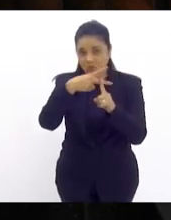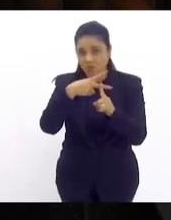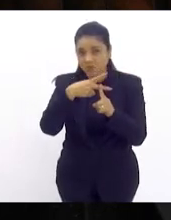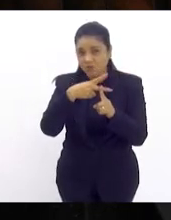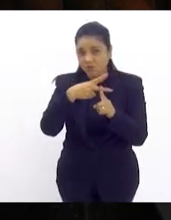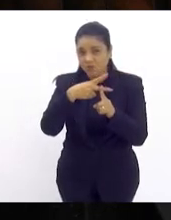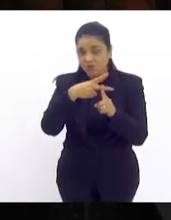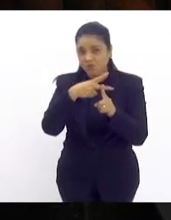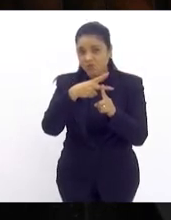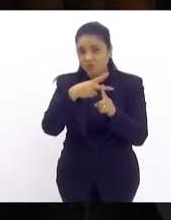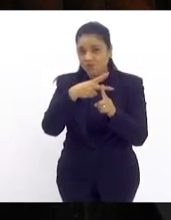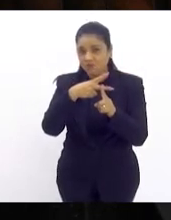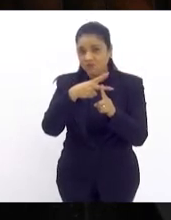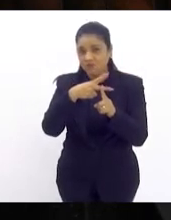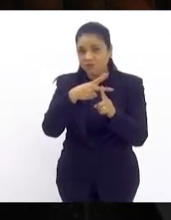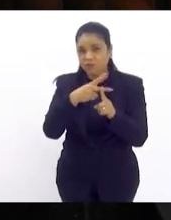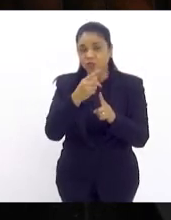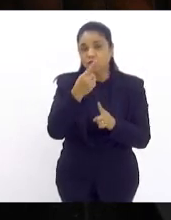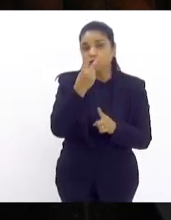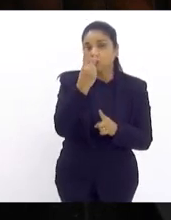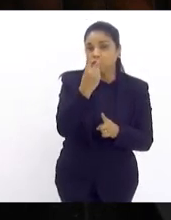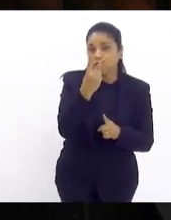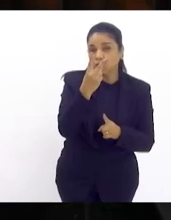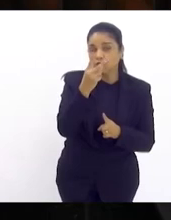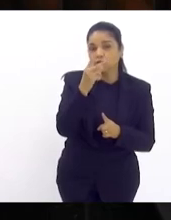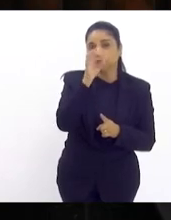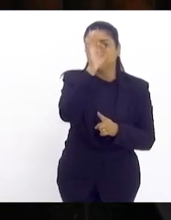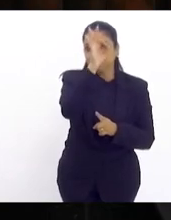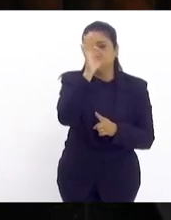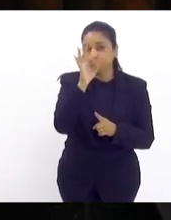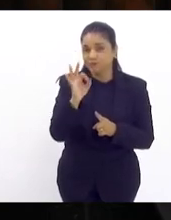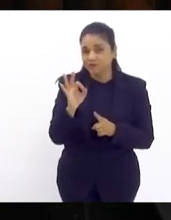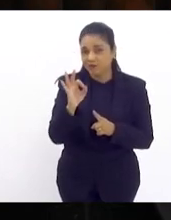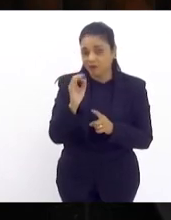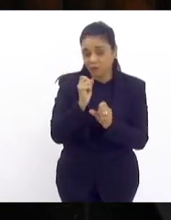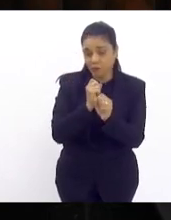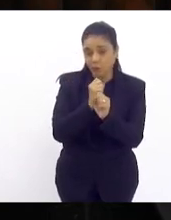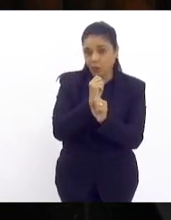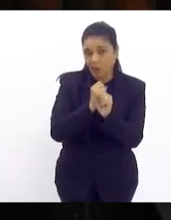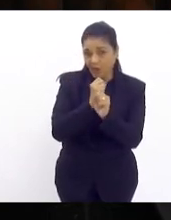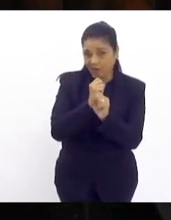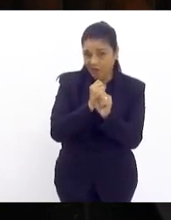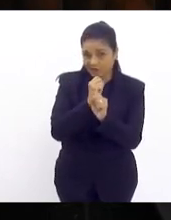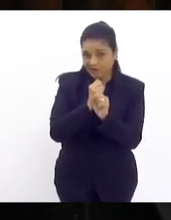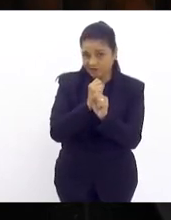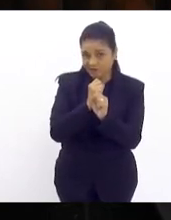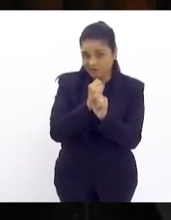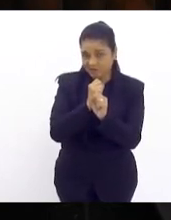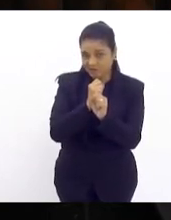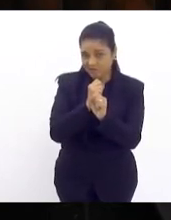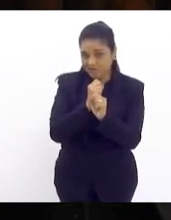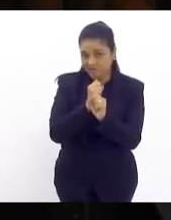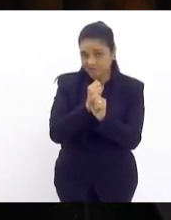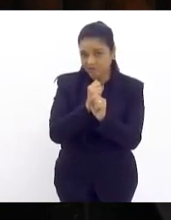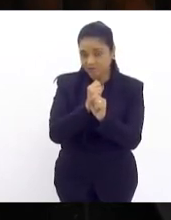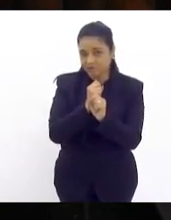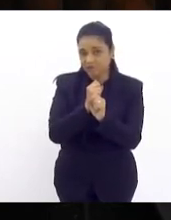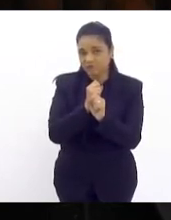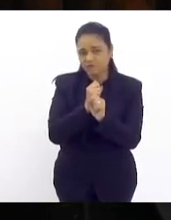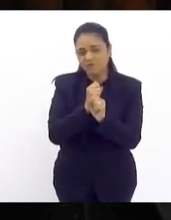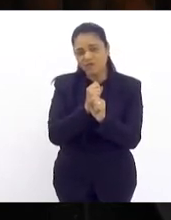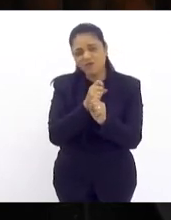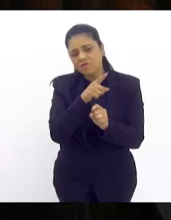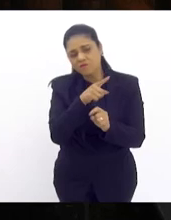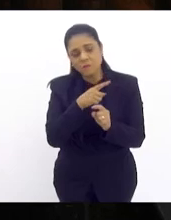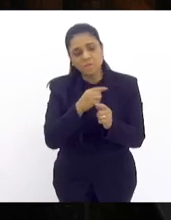a dois por cento ao ano cresce dois por cento ao ano se